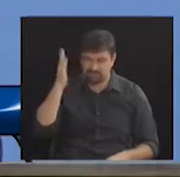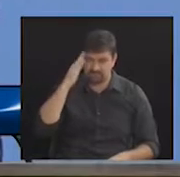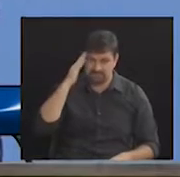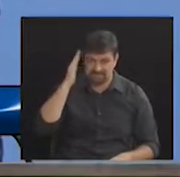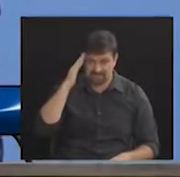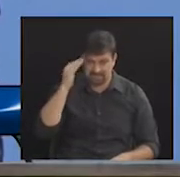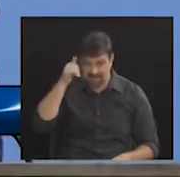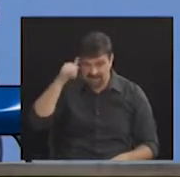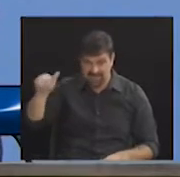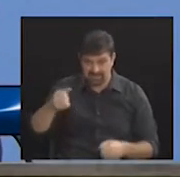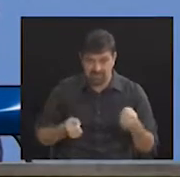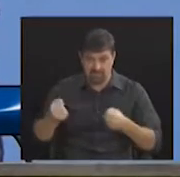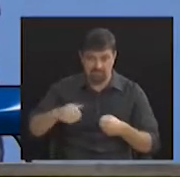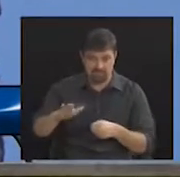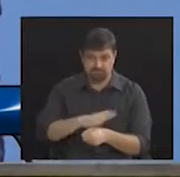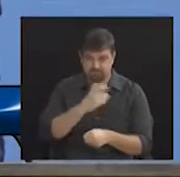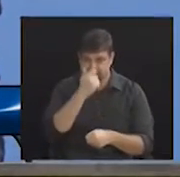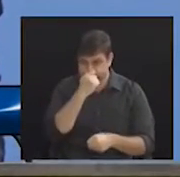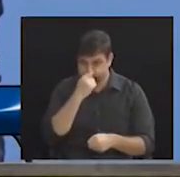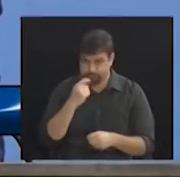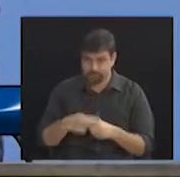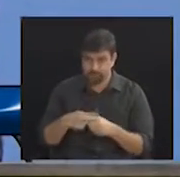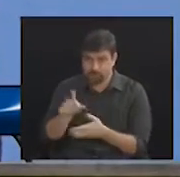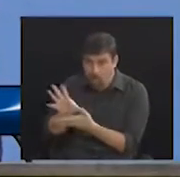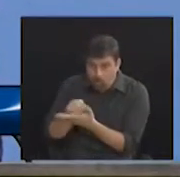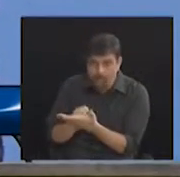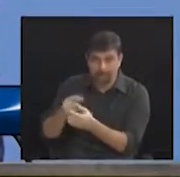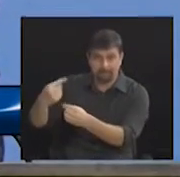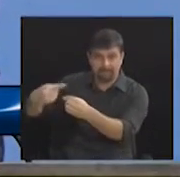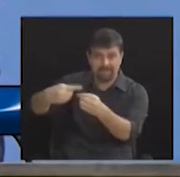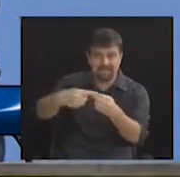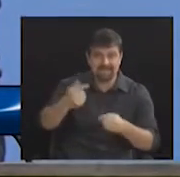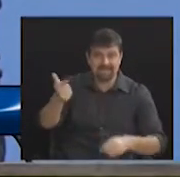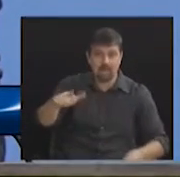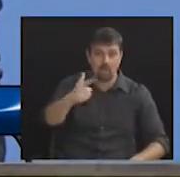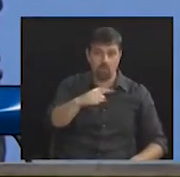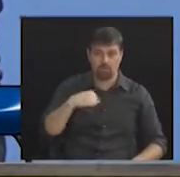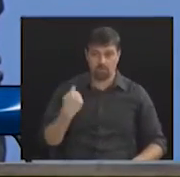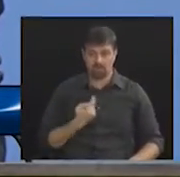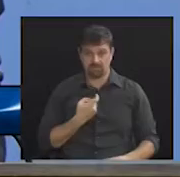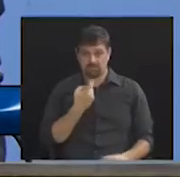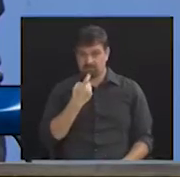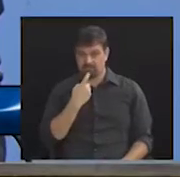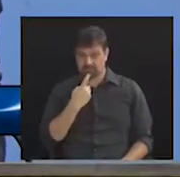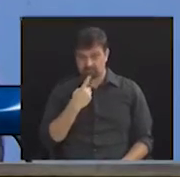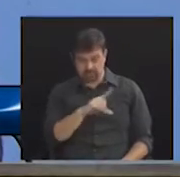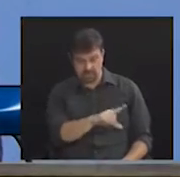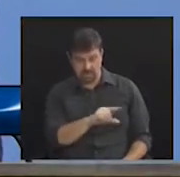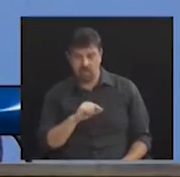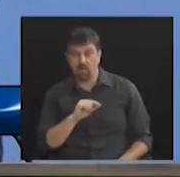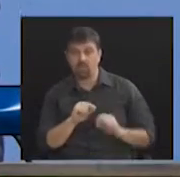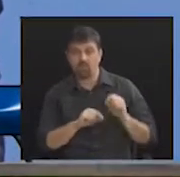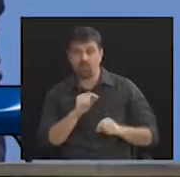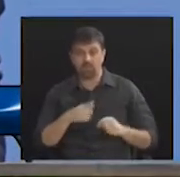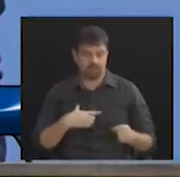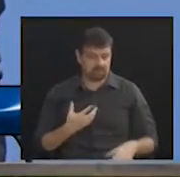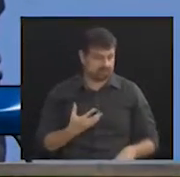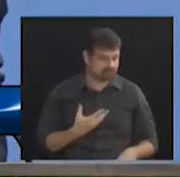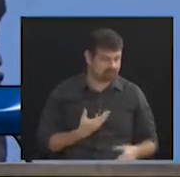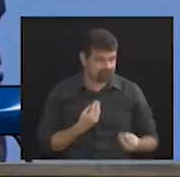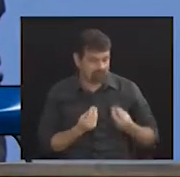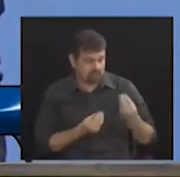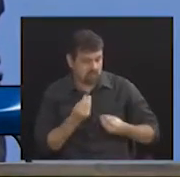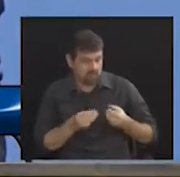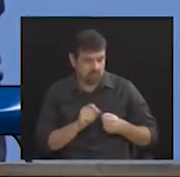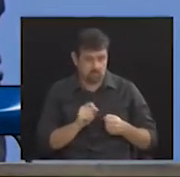outras cidades do Brasil e do mundo já desenvolveram, a nossa cidade continua optando por soluções estéticas e quando,